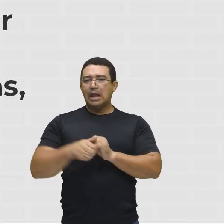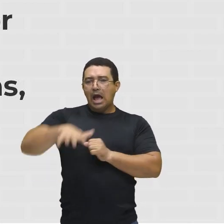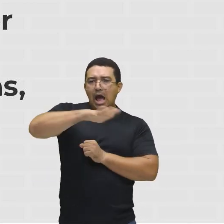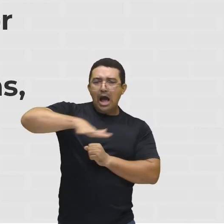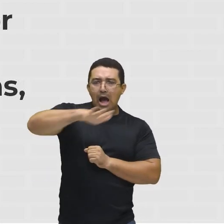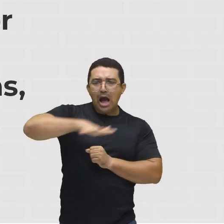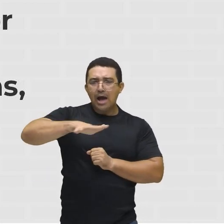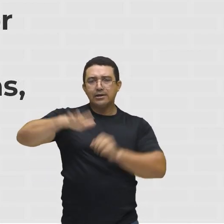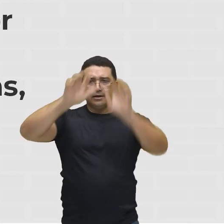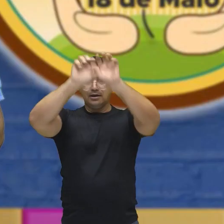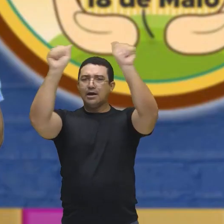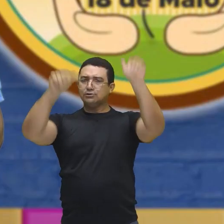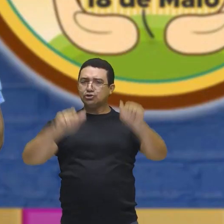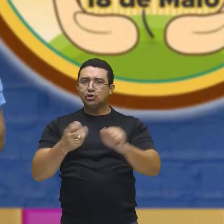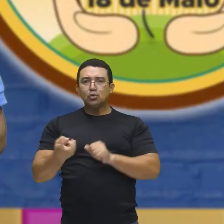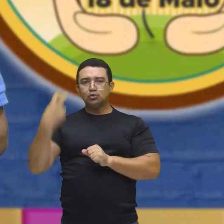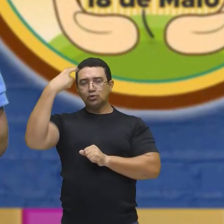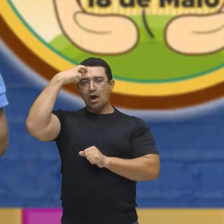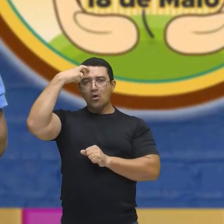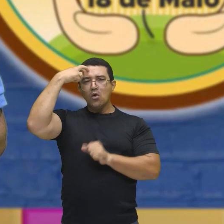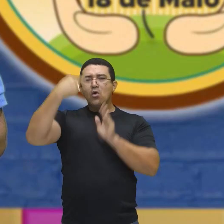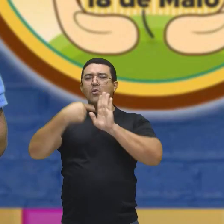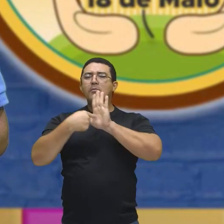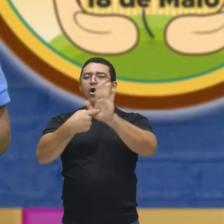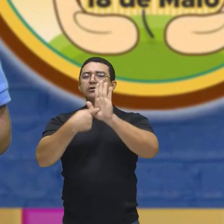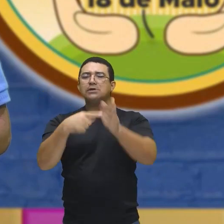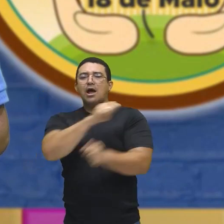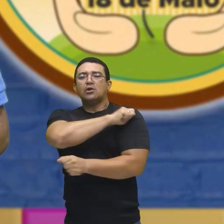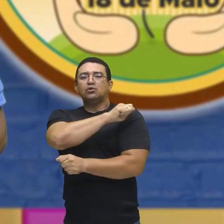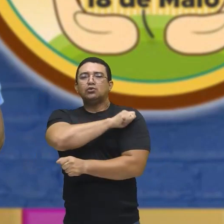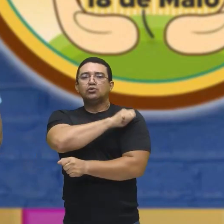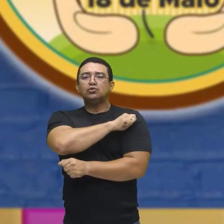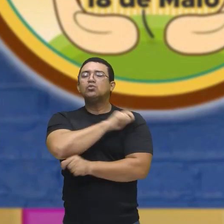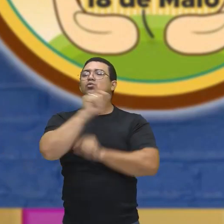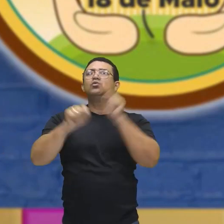questão cultural, ela vai trazer para o aluno o quê? A